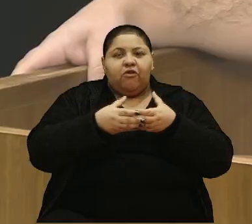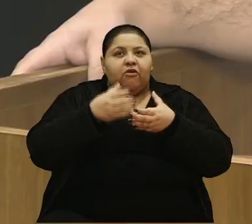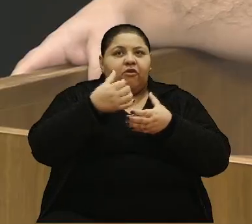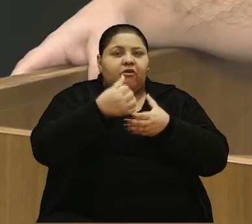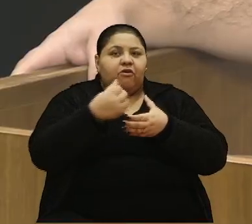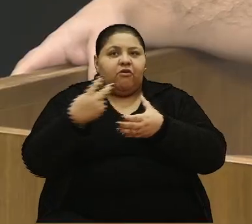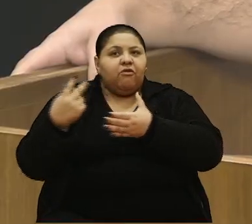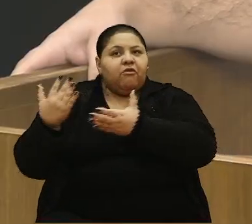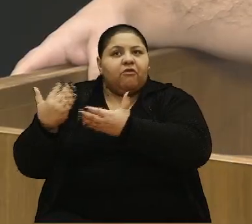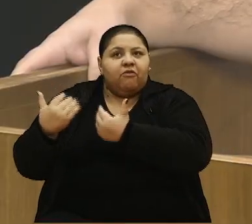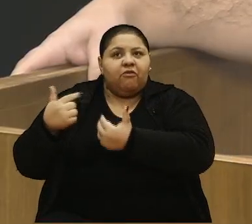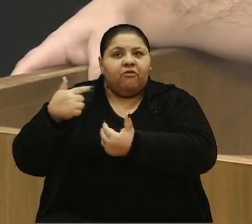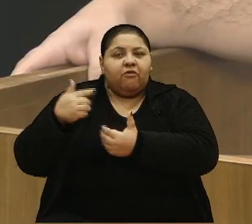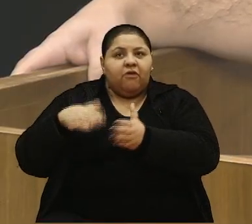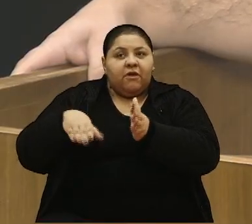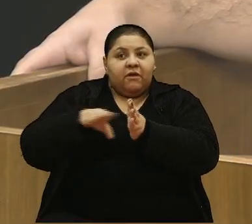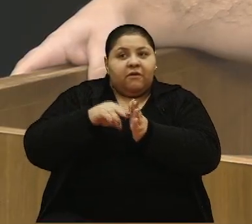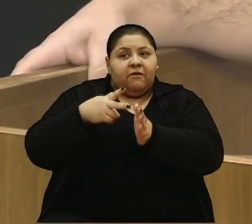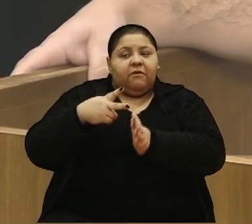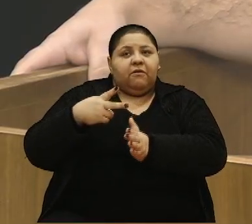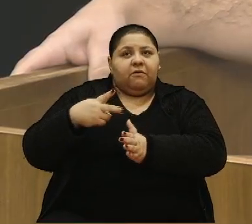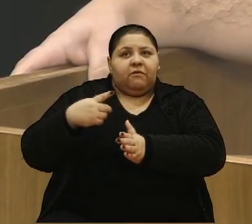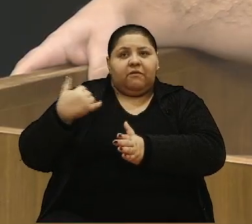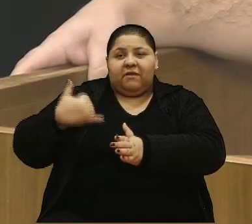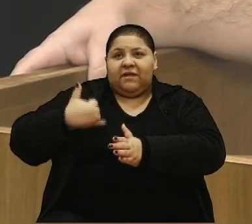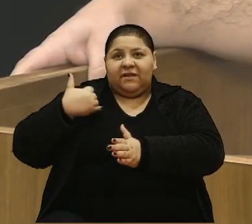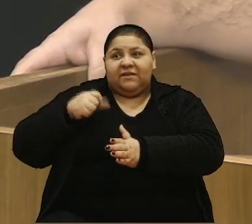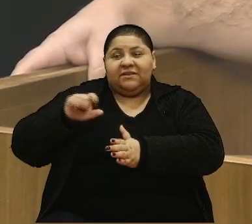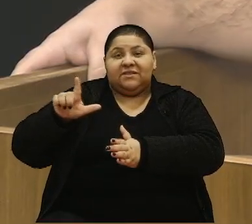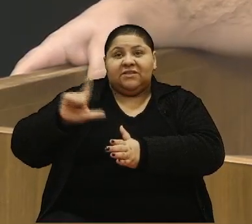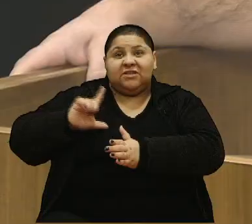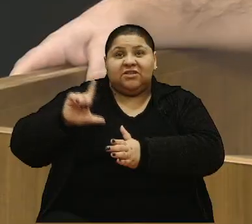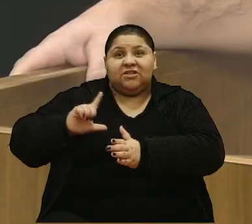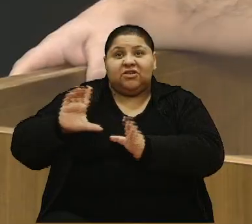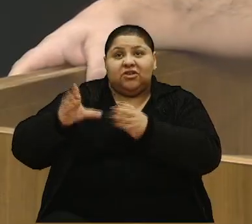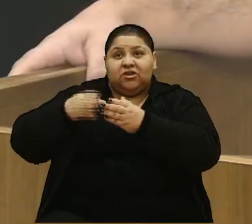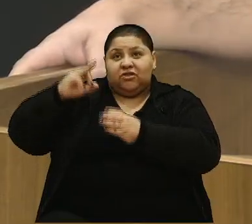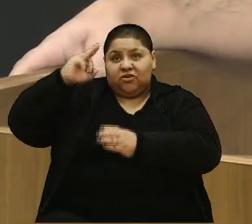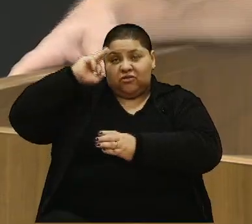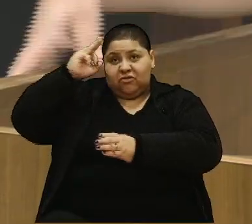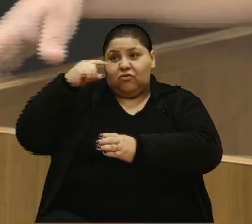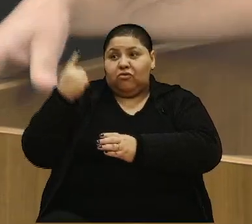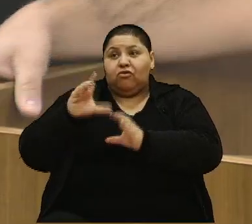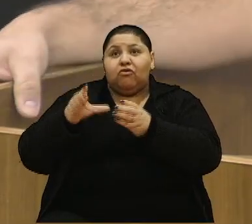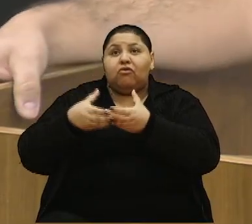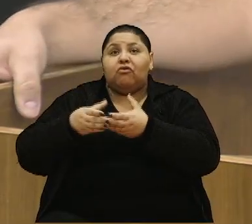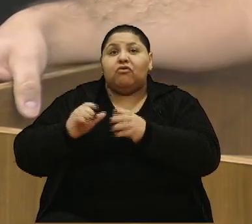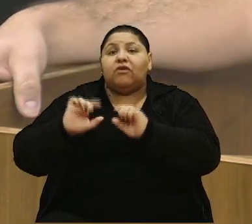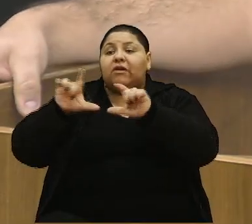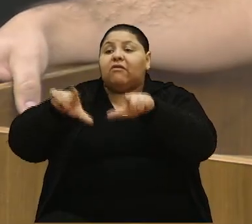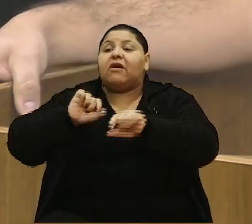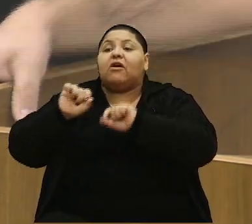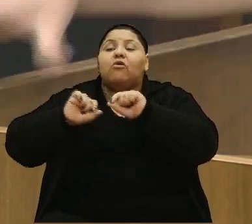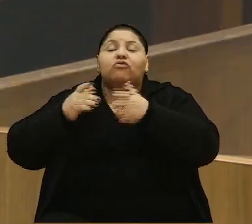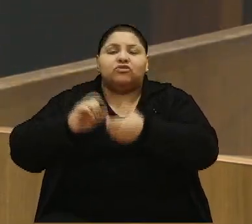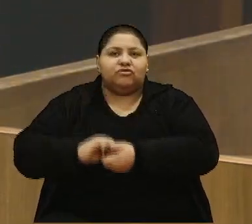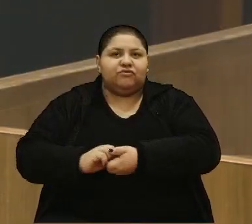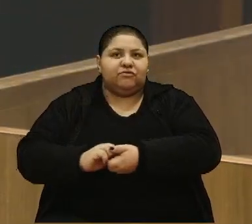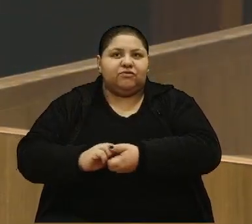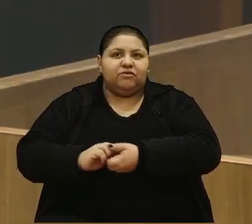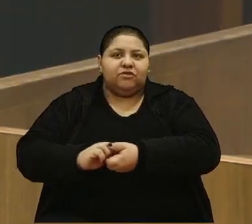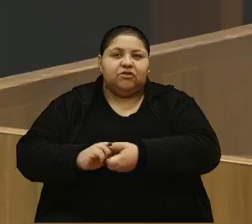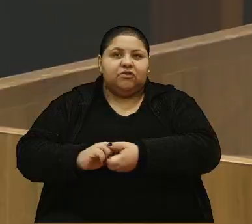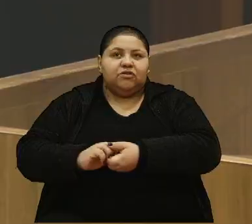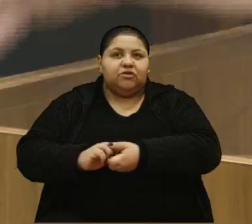62 jovens de 7 a 21 anos. Se eles não estivessem hoje no escotismo, num único grupo, aonde esses jovens estariam? Somando